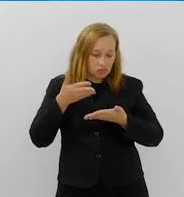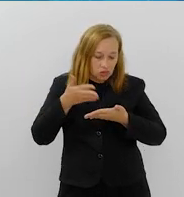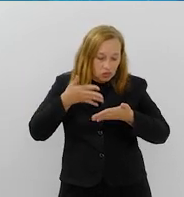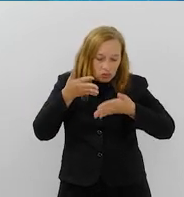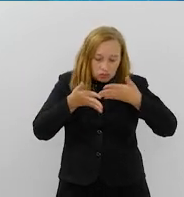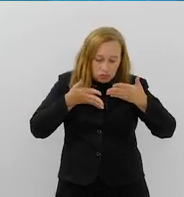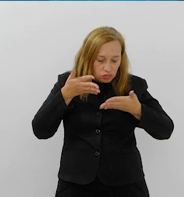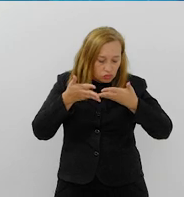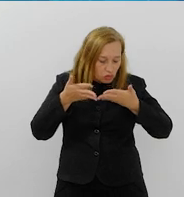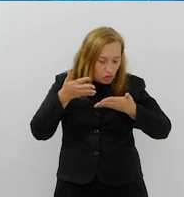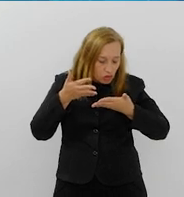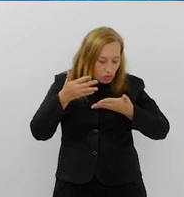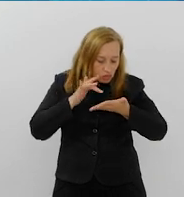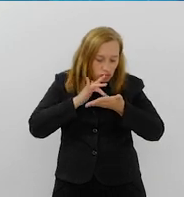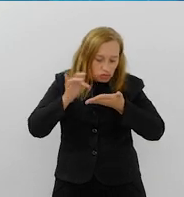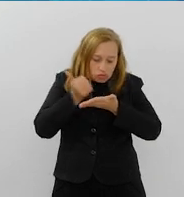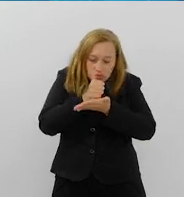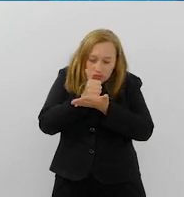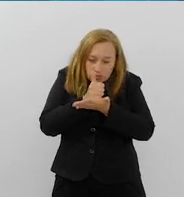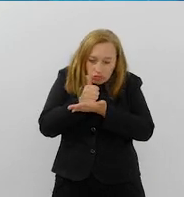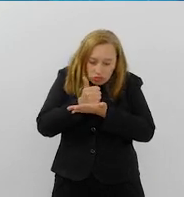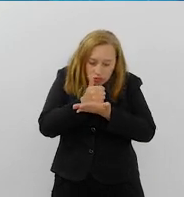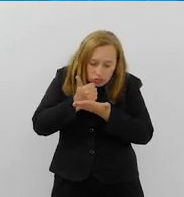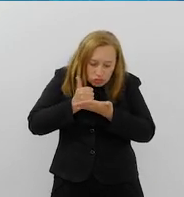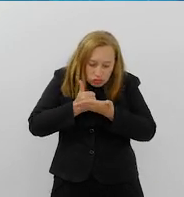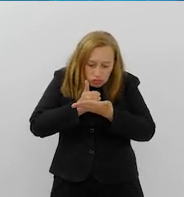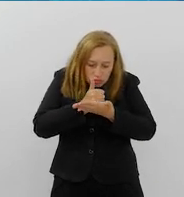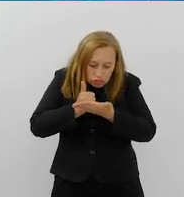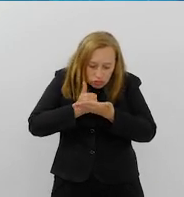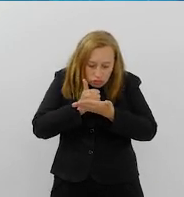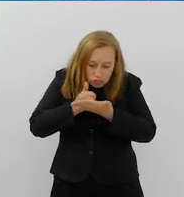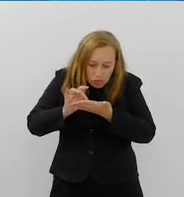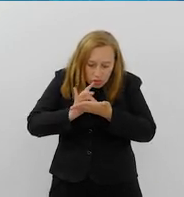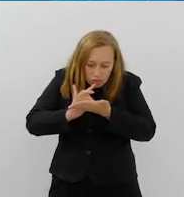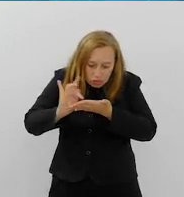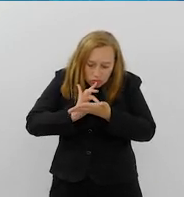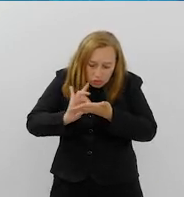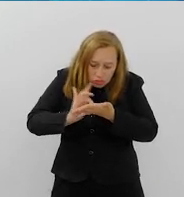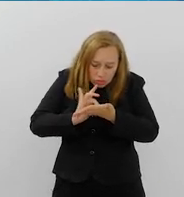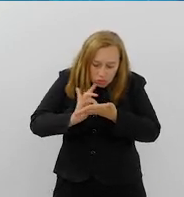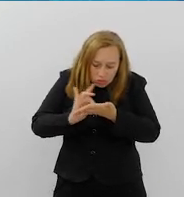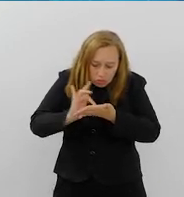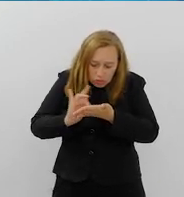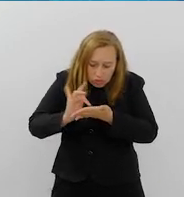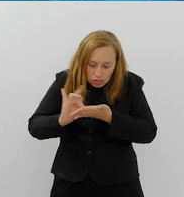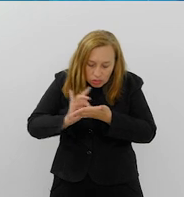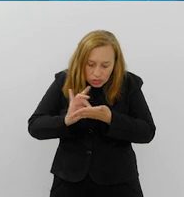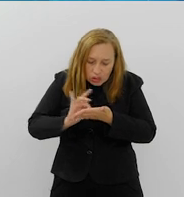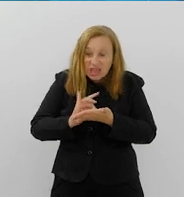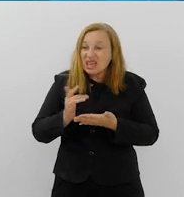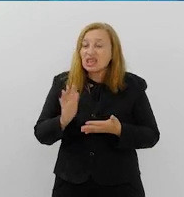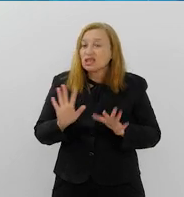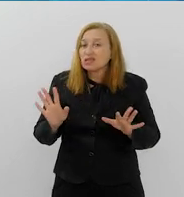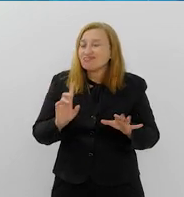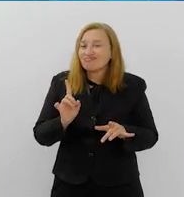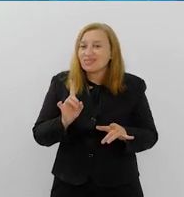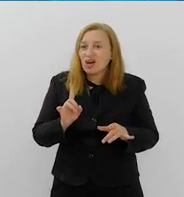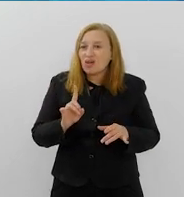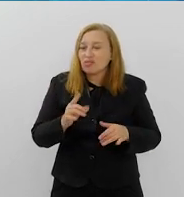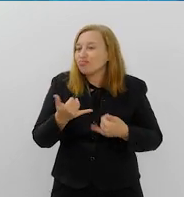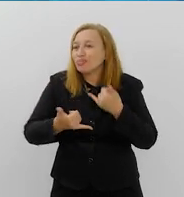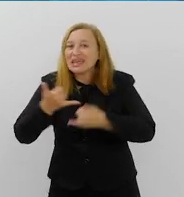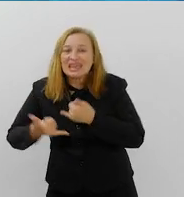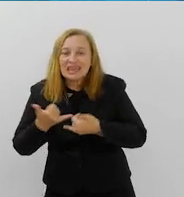né? Então, os jovens, as crianças, deixaram muito de brincar, de correr, de cair, de abraçar,